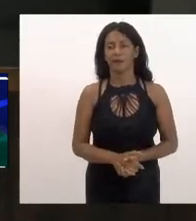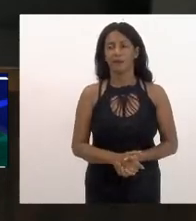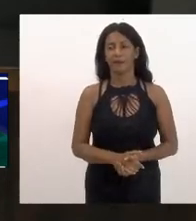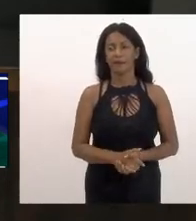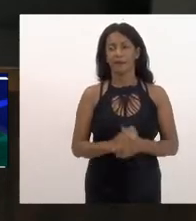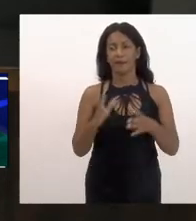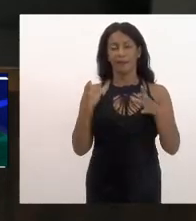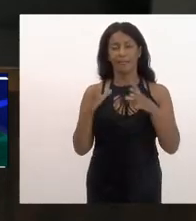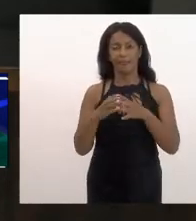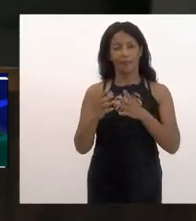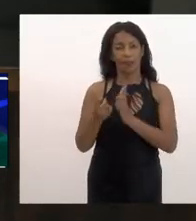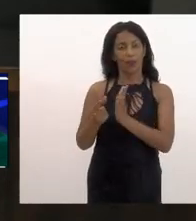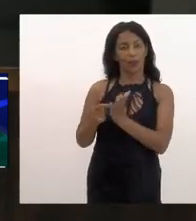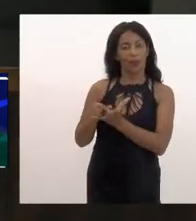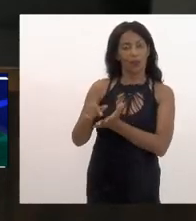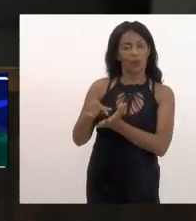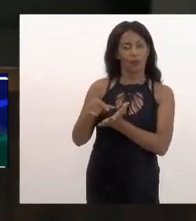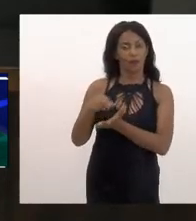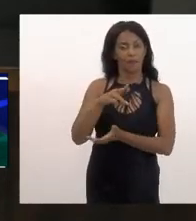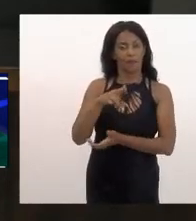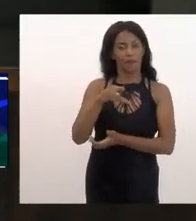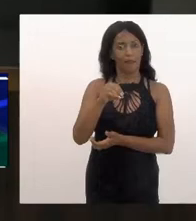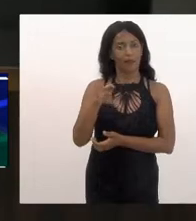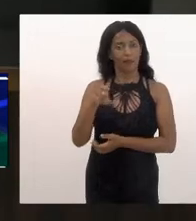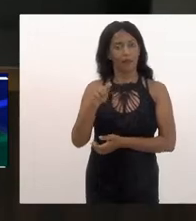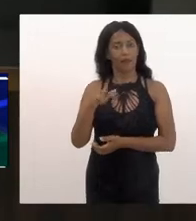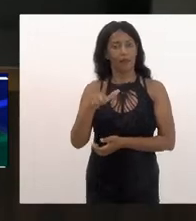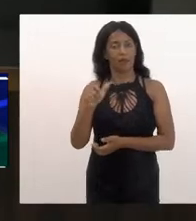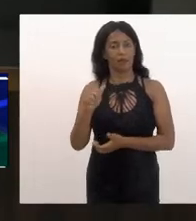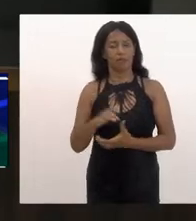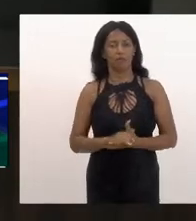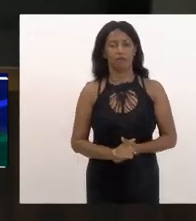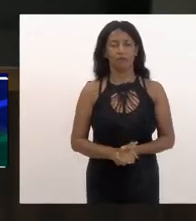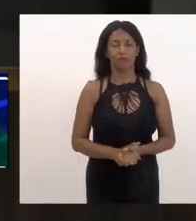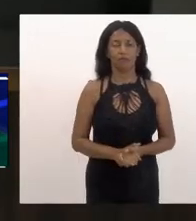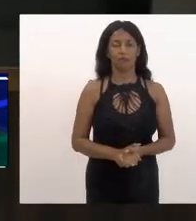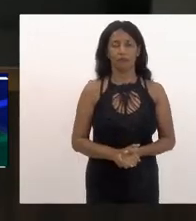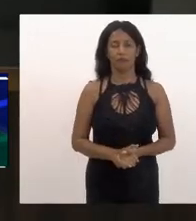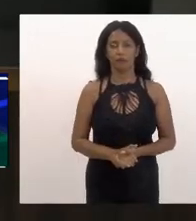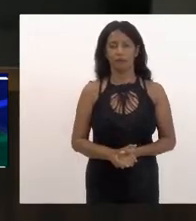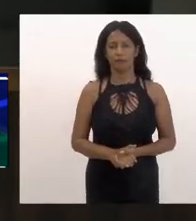Pela Comissão de Orçamento, deputado Márcio Canella. Senhor